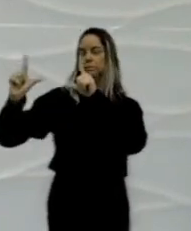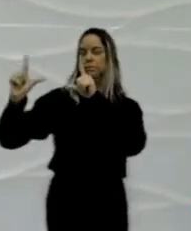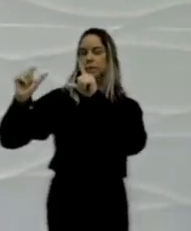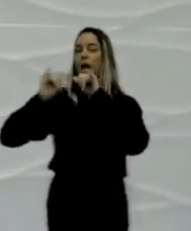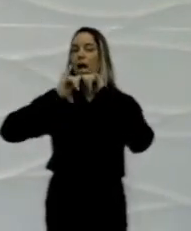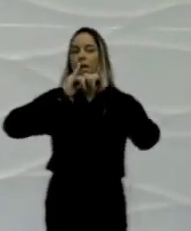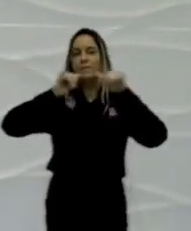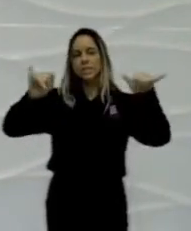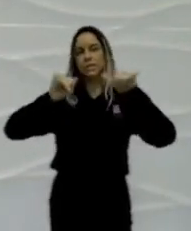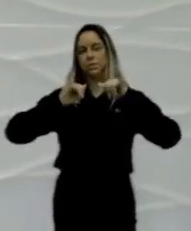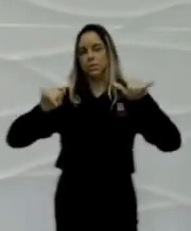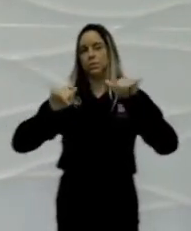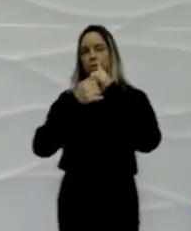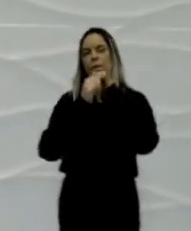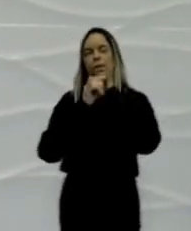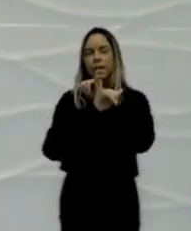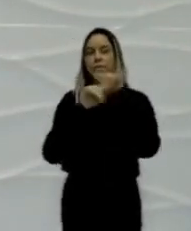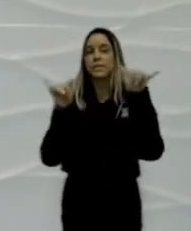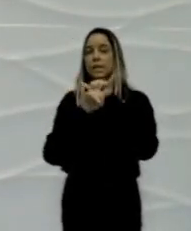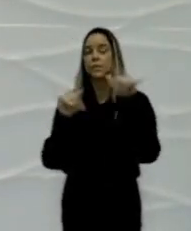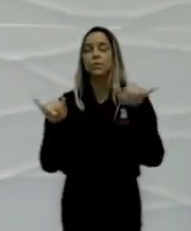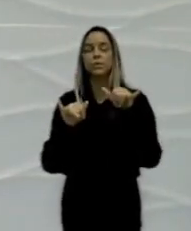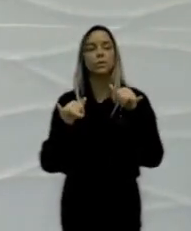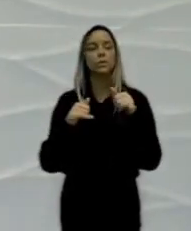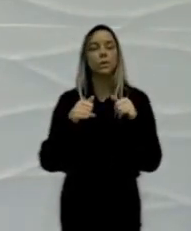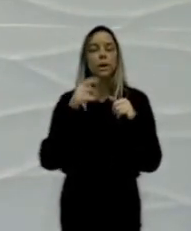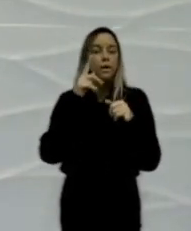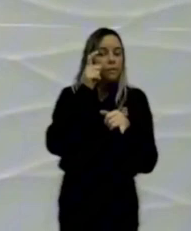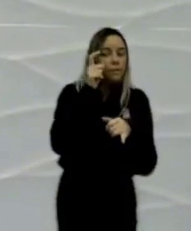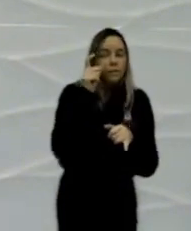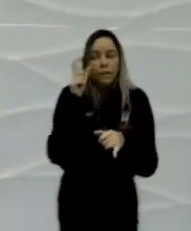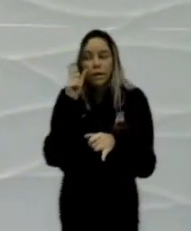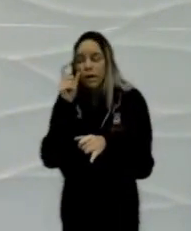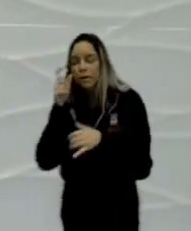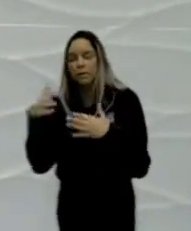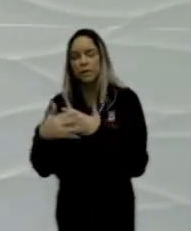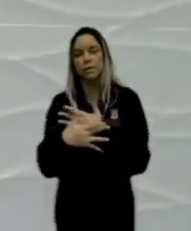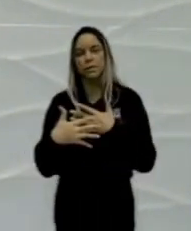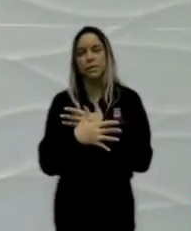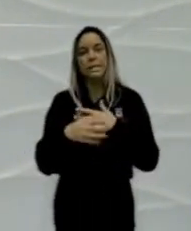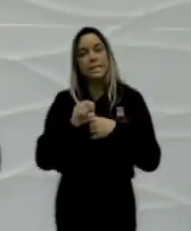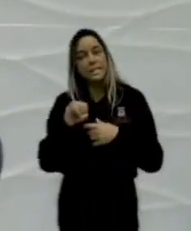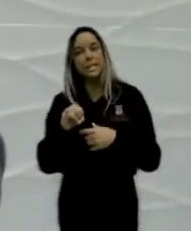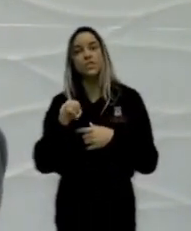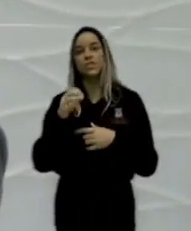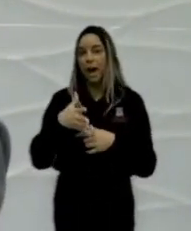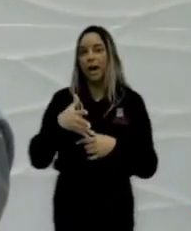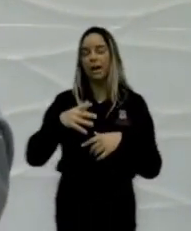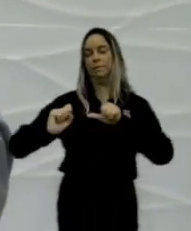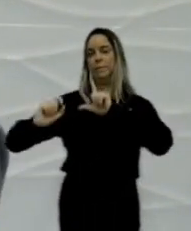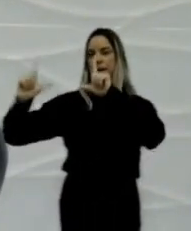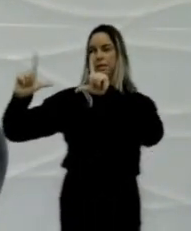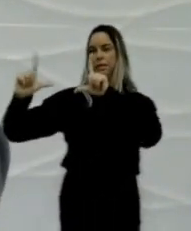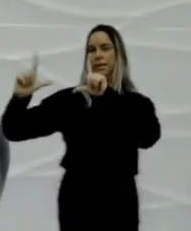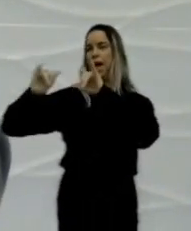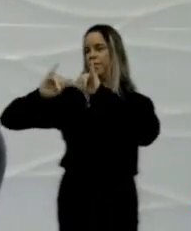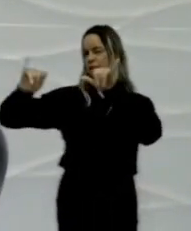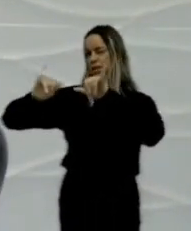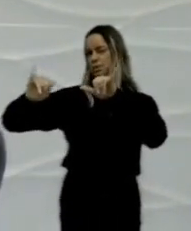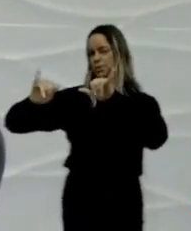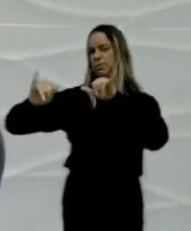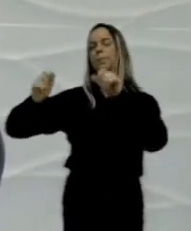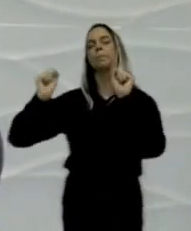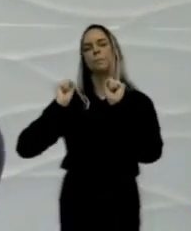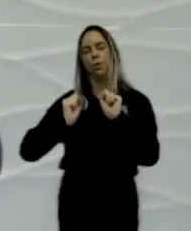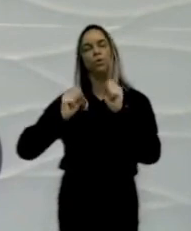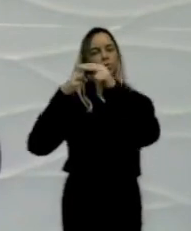avisando fiscalização de trânsito por vídeo e monitoramento. Então, quando tiver essa placa, ela vai estar autuando